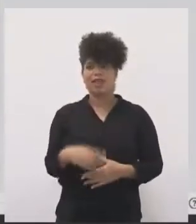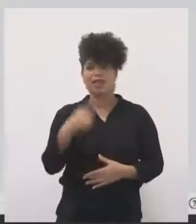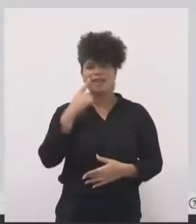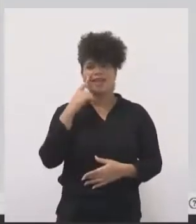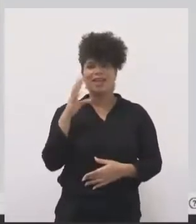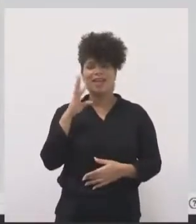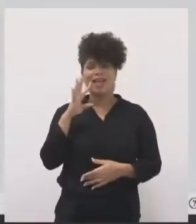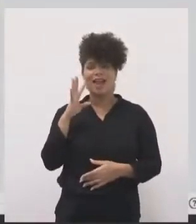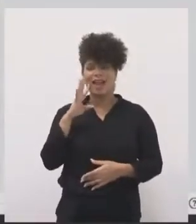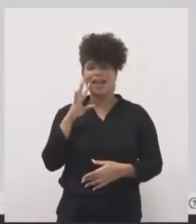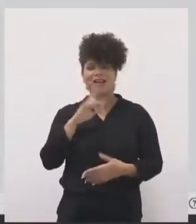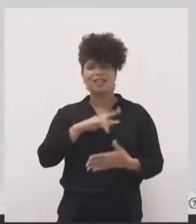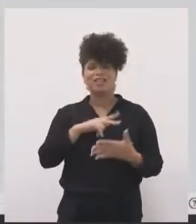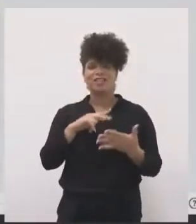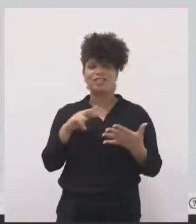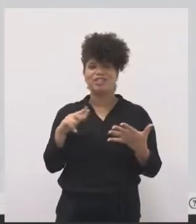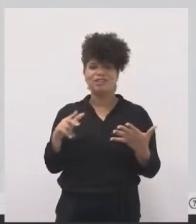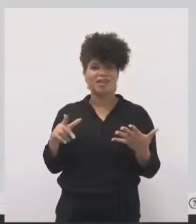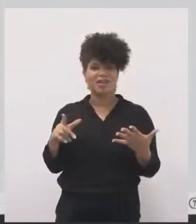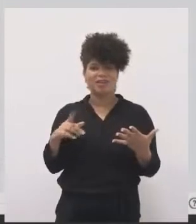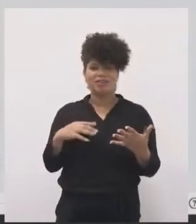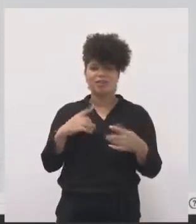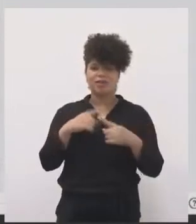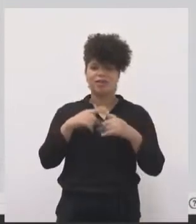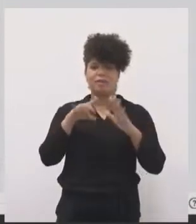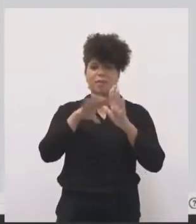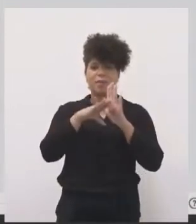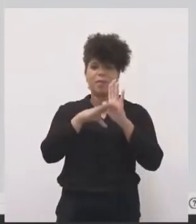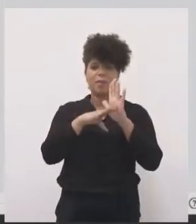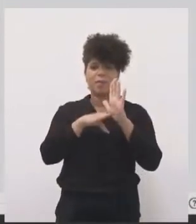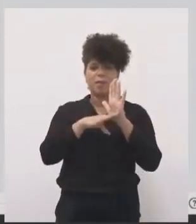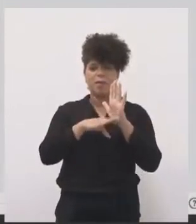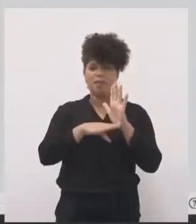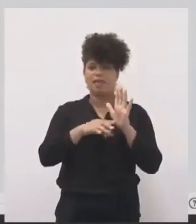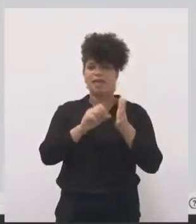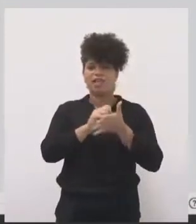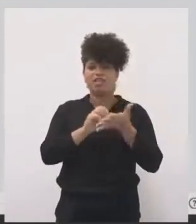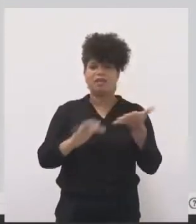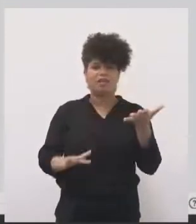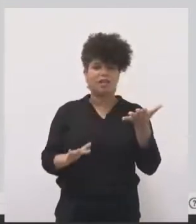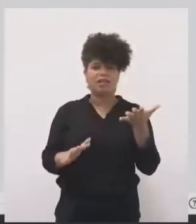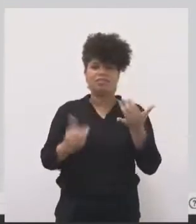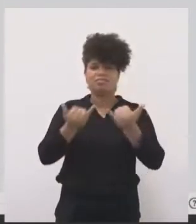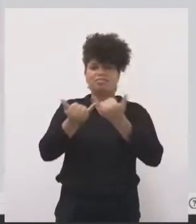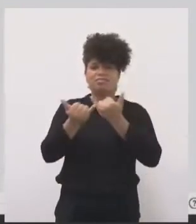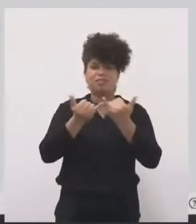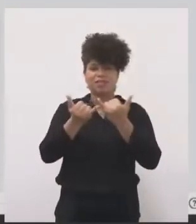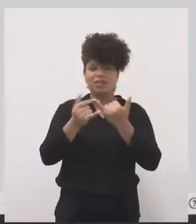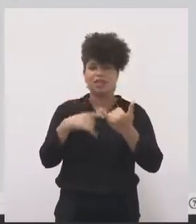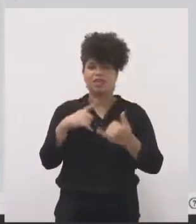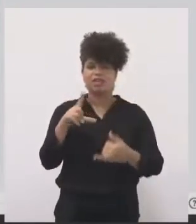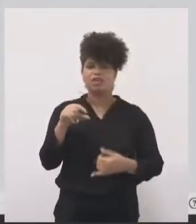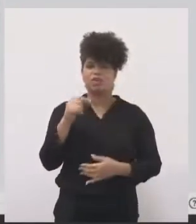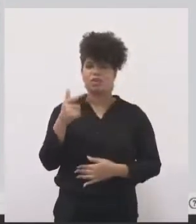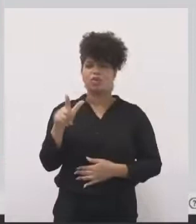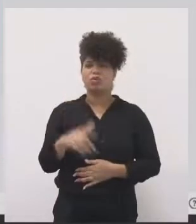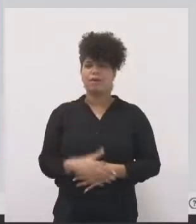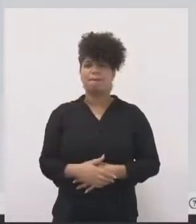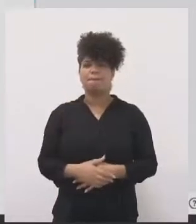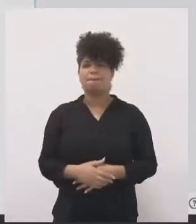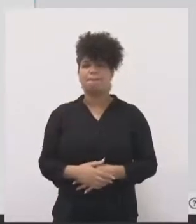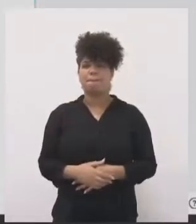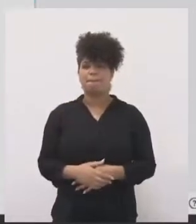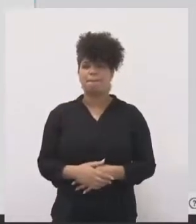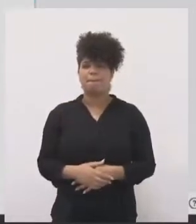legal, eu tenho diversas, aqui quando eu vou em template, eu tenho diversas atividades semelhantes. Deixa eu colocar mais uma página aqui para a gente